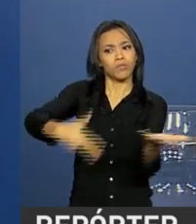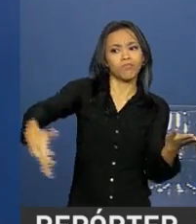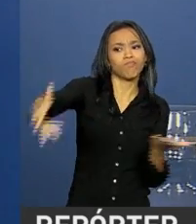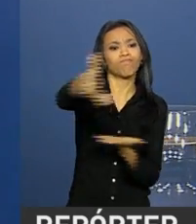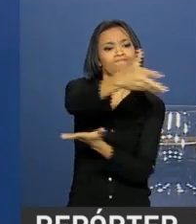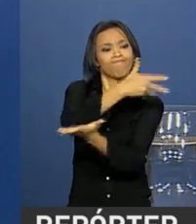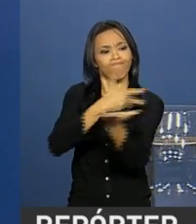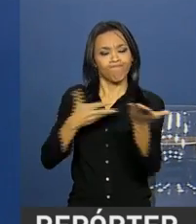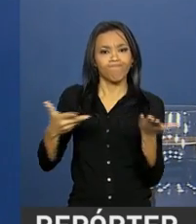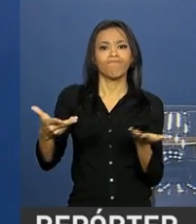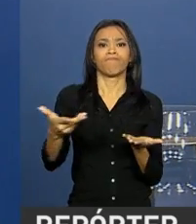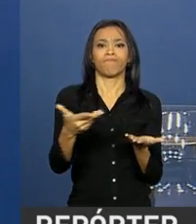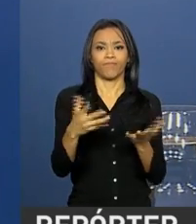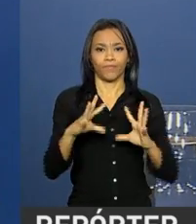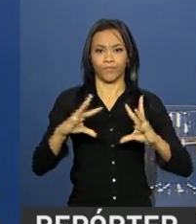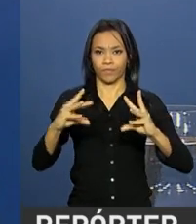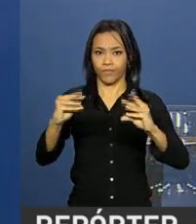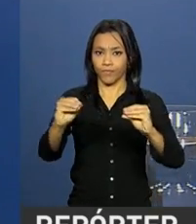para